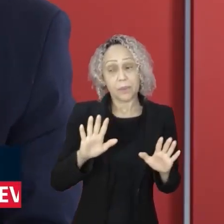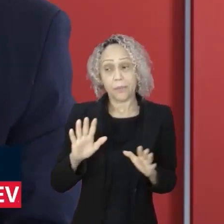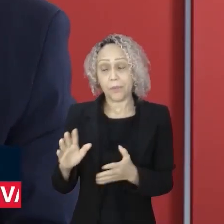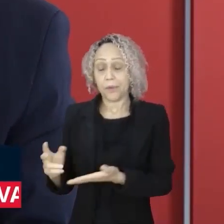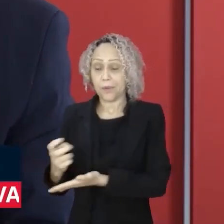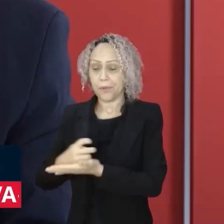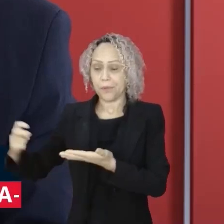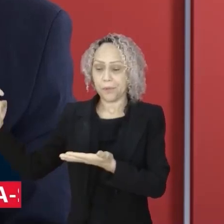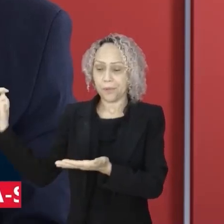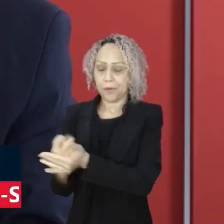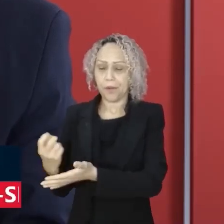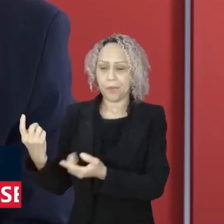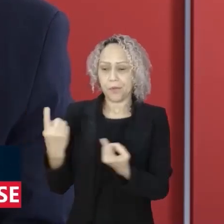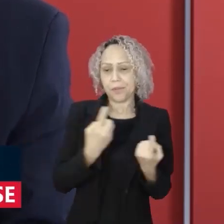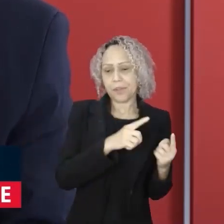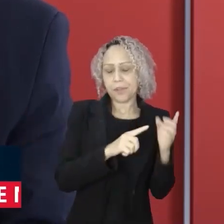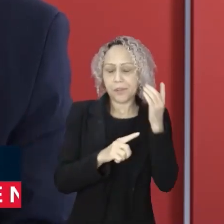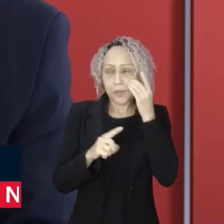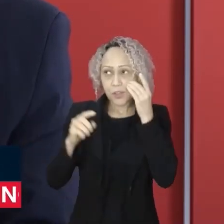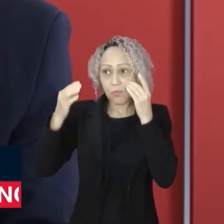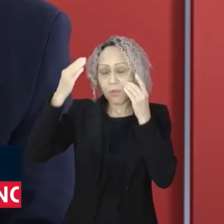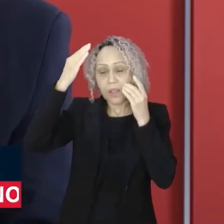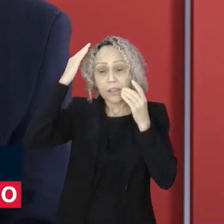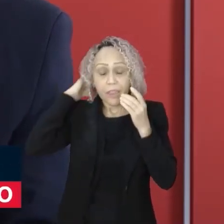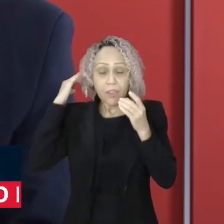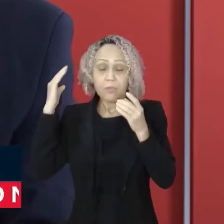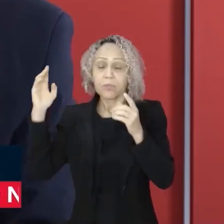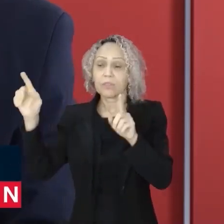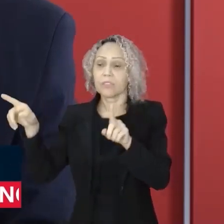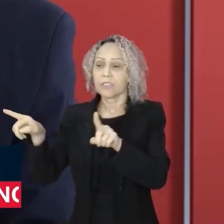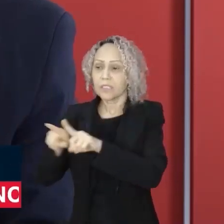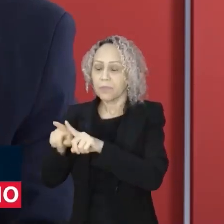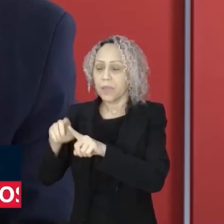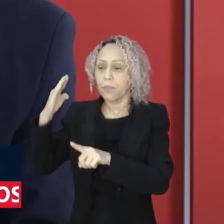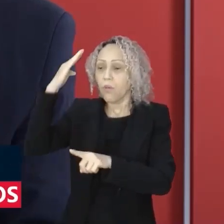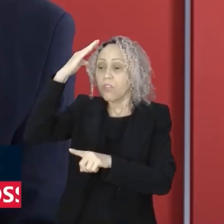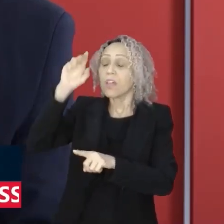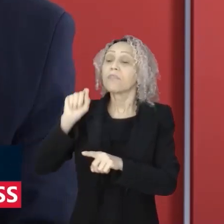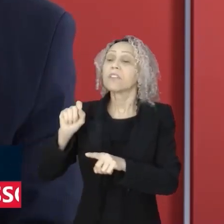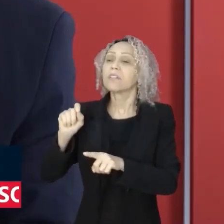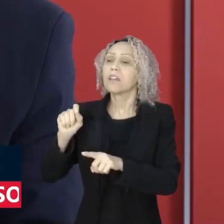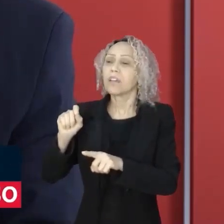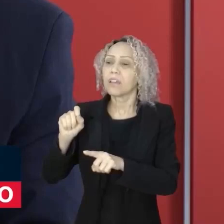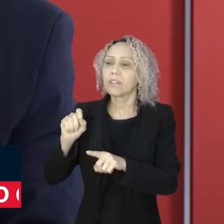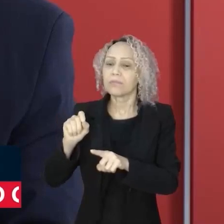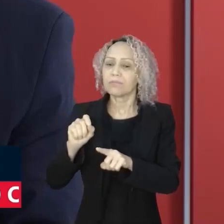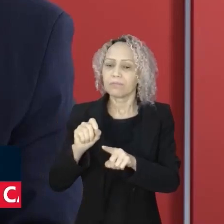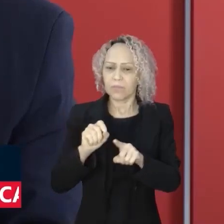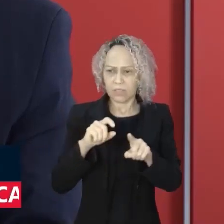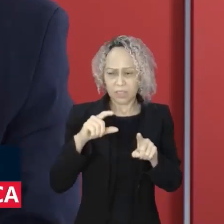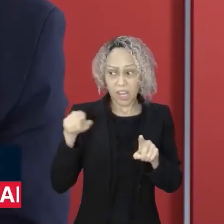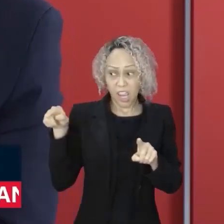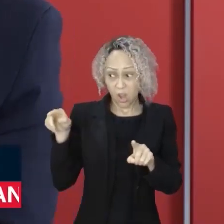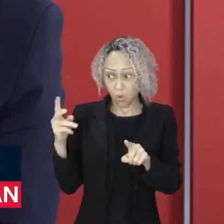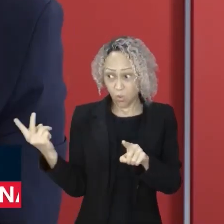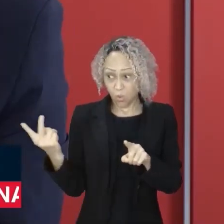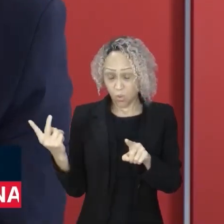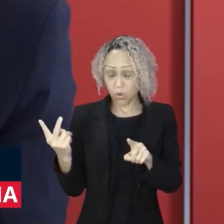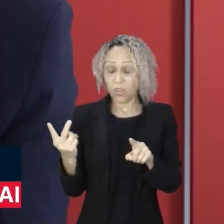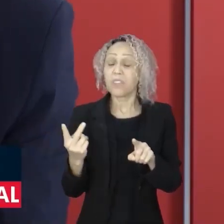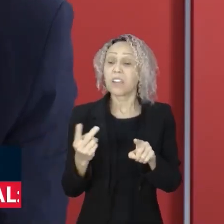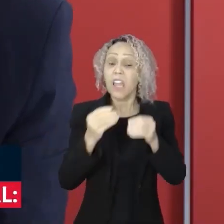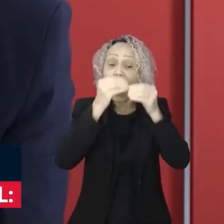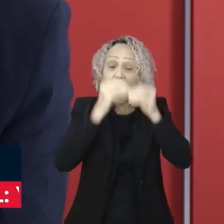o Bolsonaro, eles acabaram com o programa, que é o programa que se chama Mais Alimentos. O programa